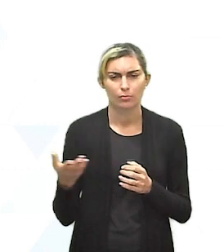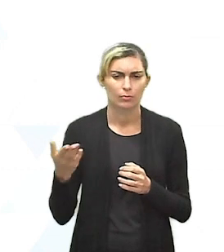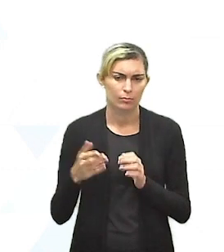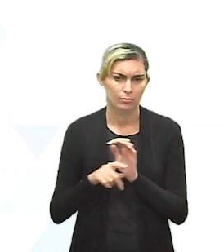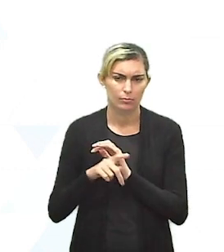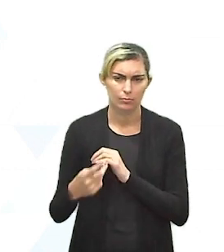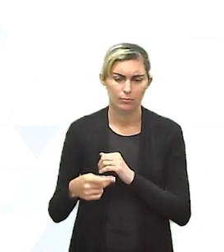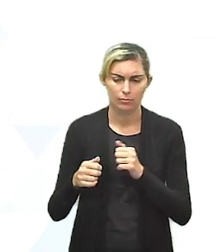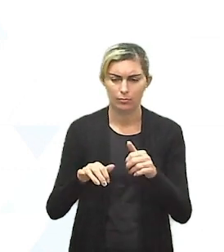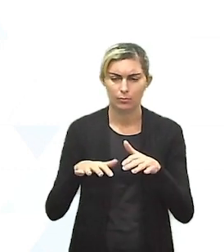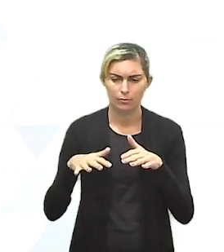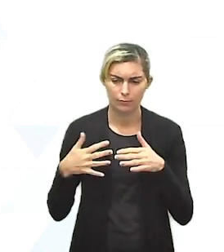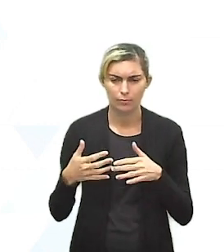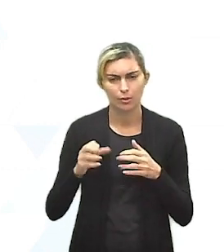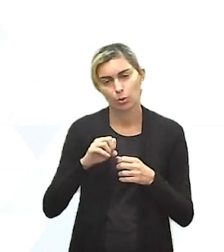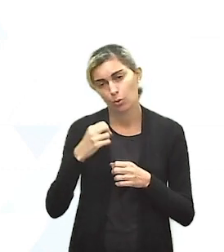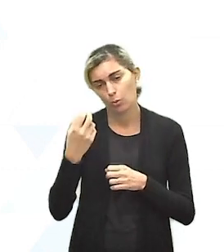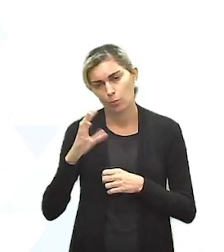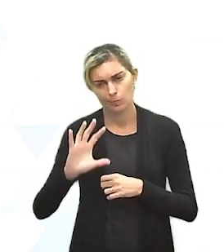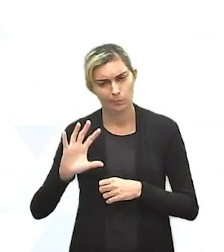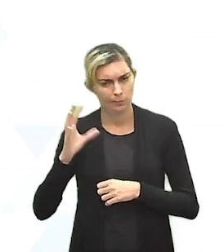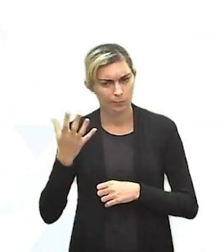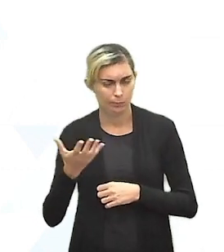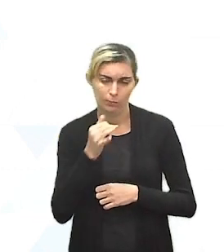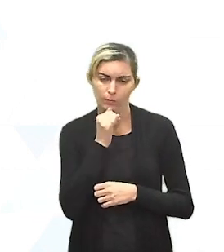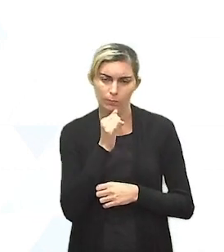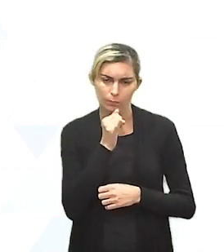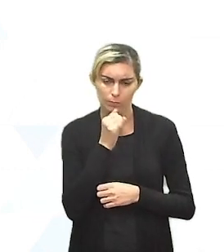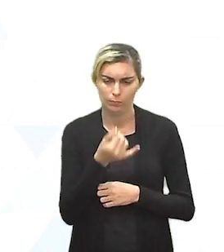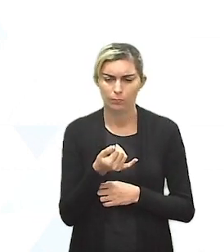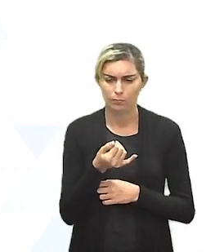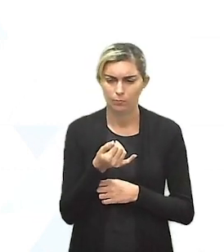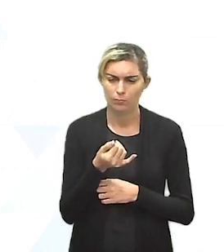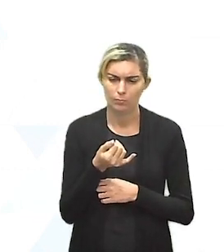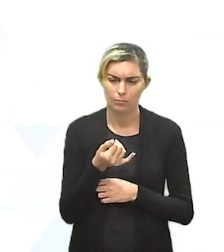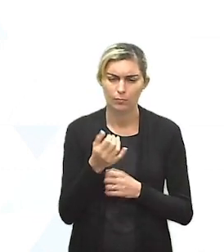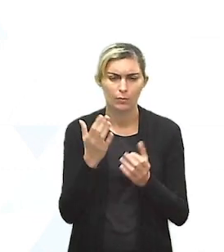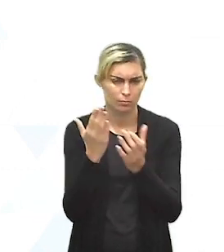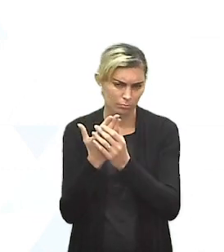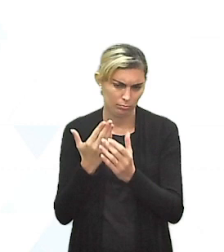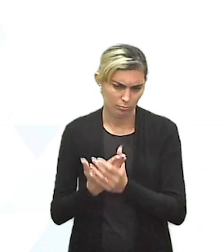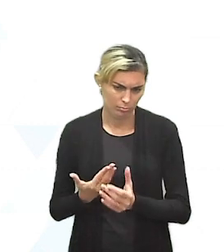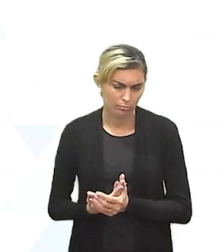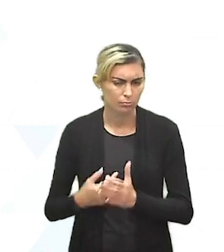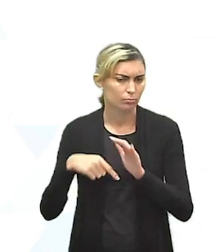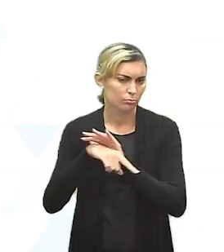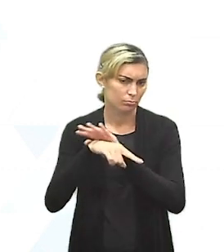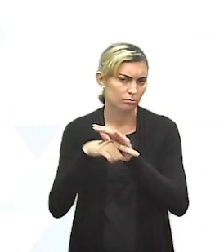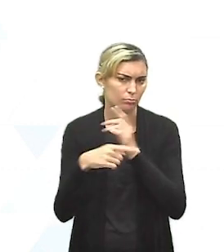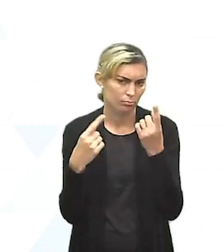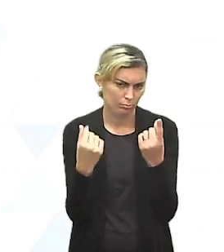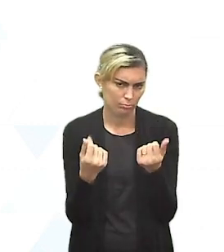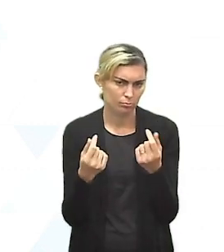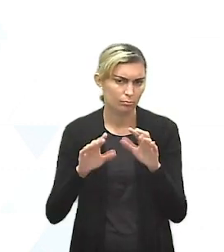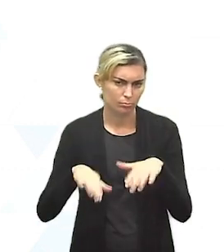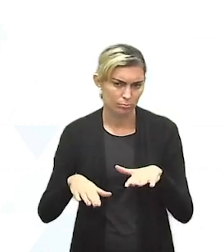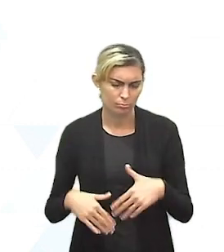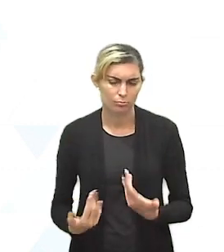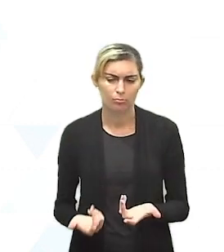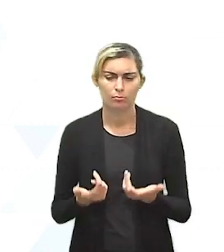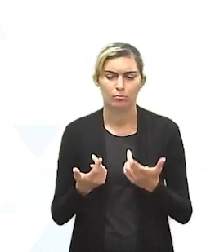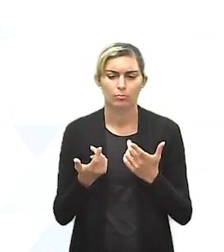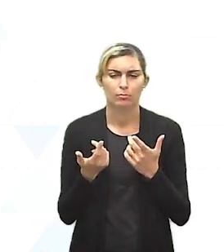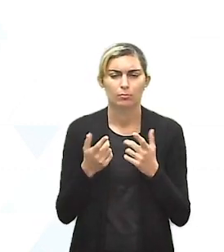um evento ou ocorrência. Um exemplo clássico de dados: pesquisas de preços em